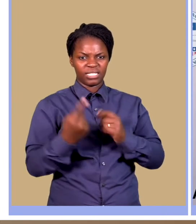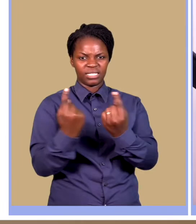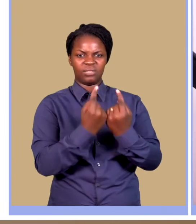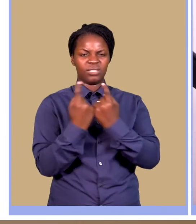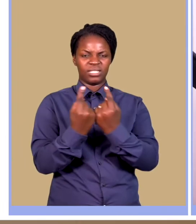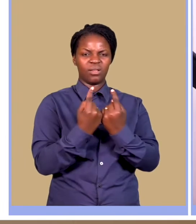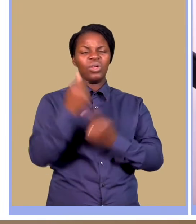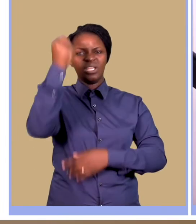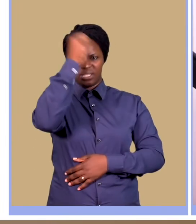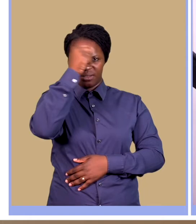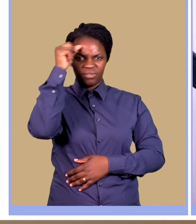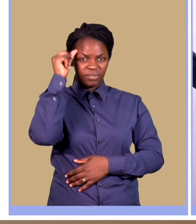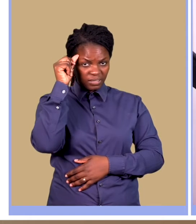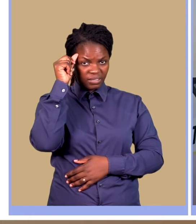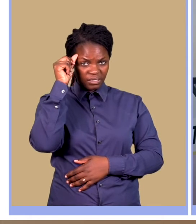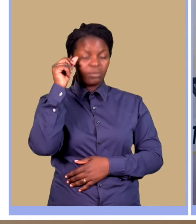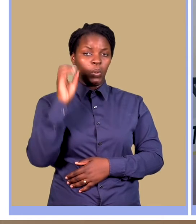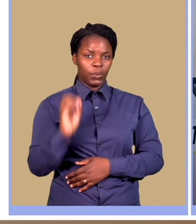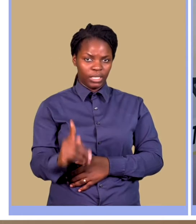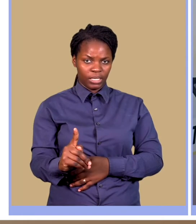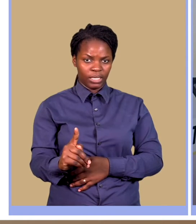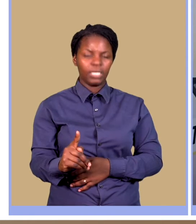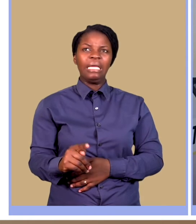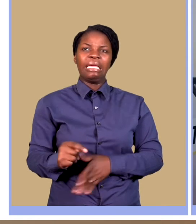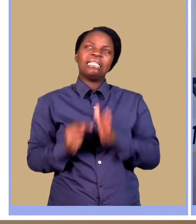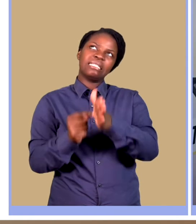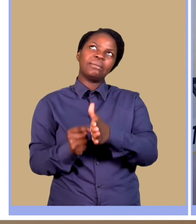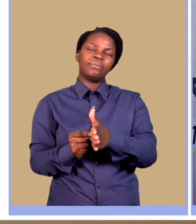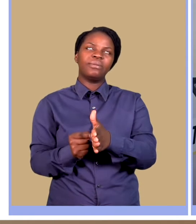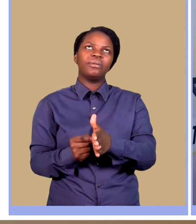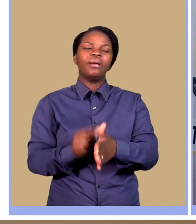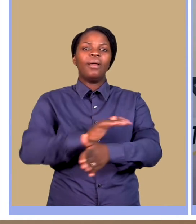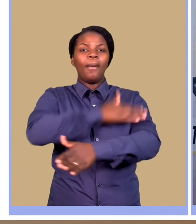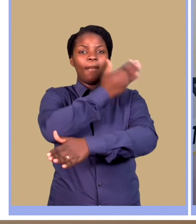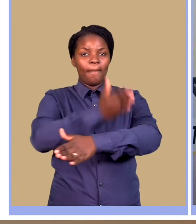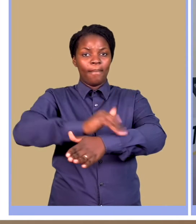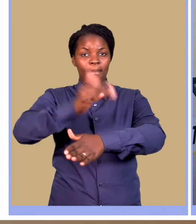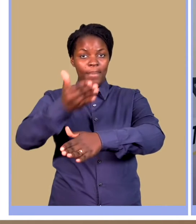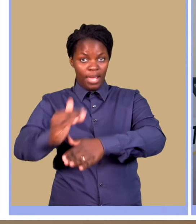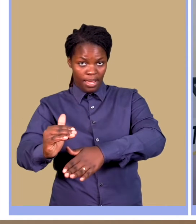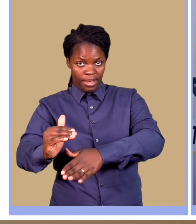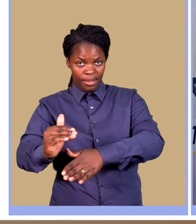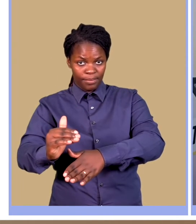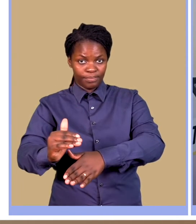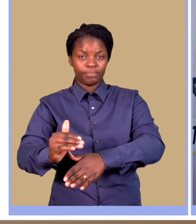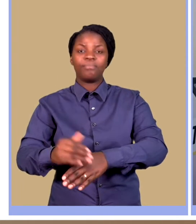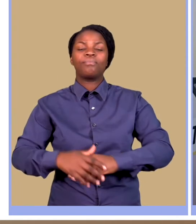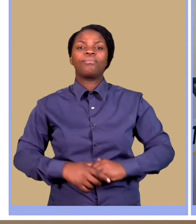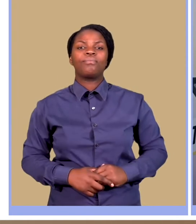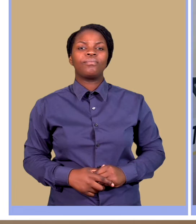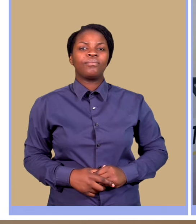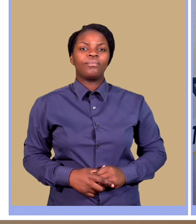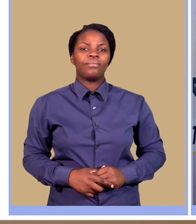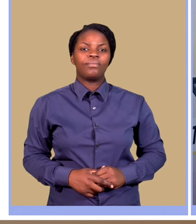praias, não é? Quando vão às praias, convidam todas aquelas pessoas que têm estado lá